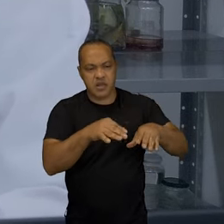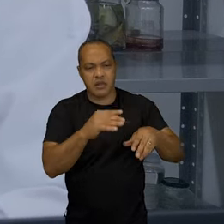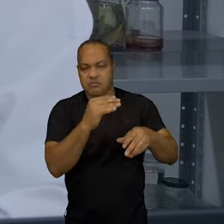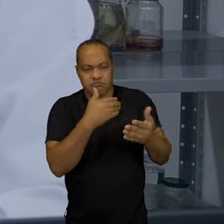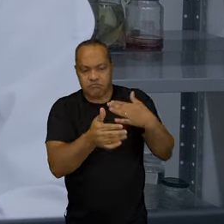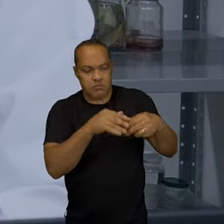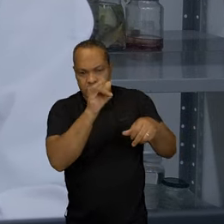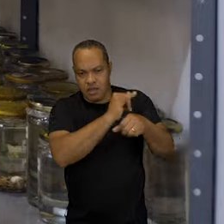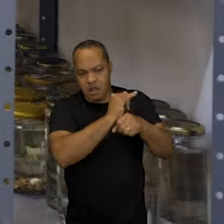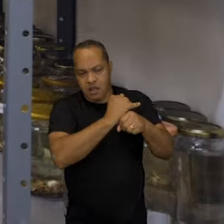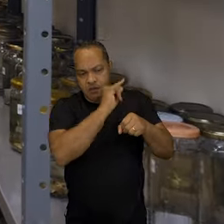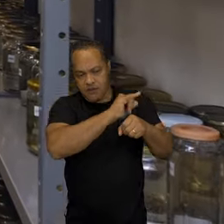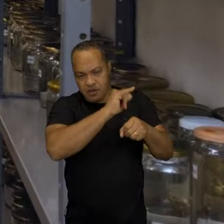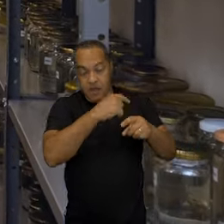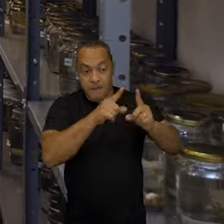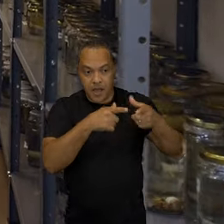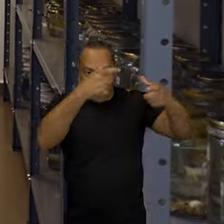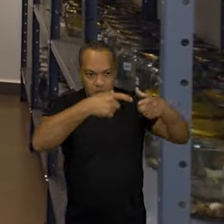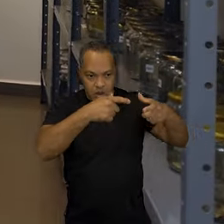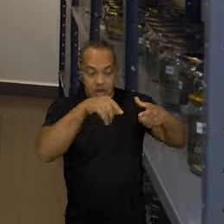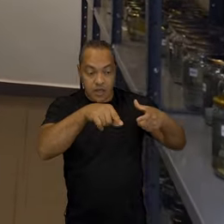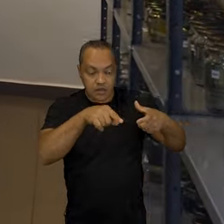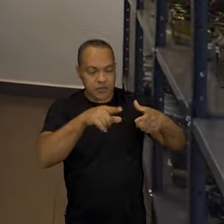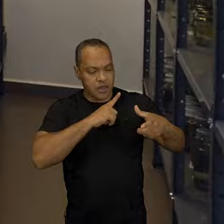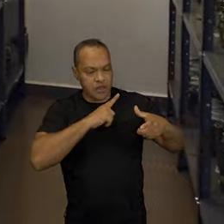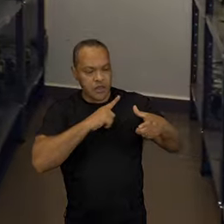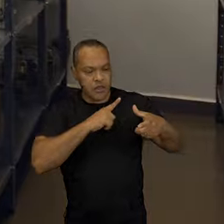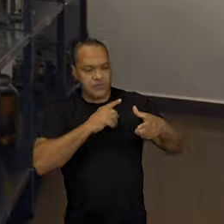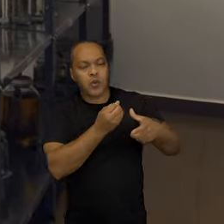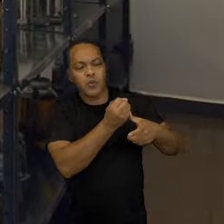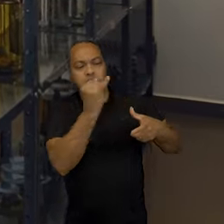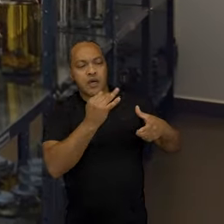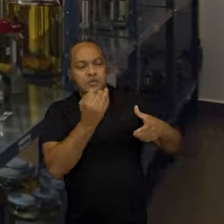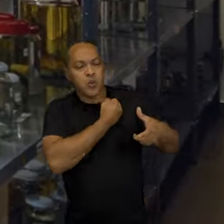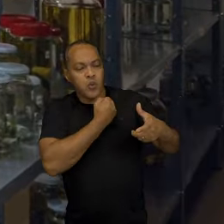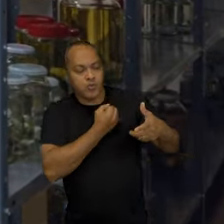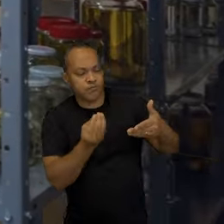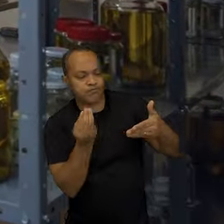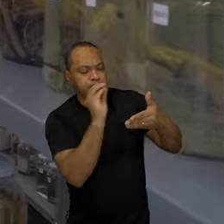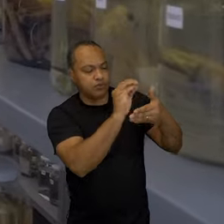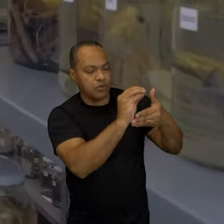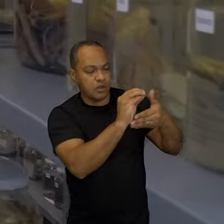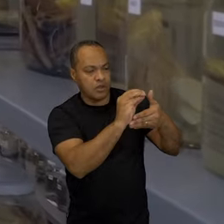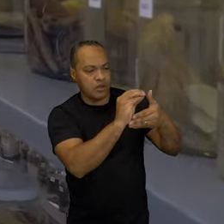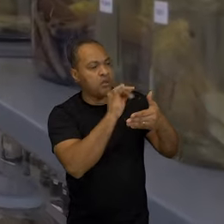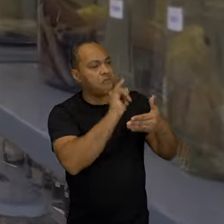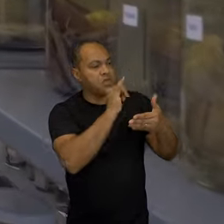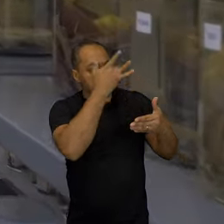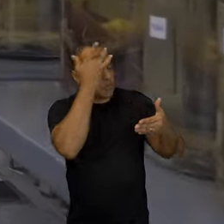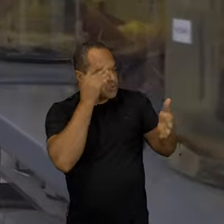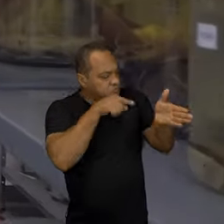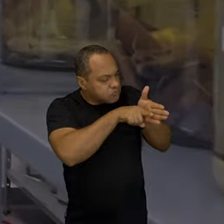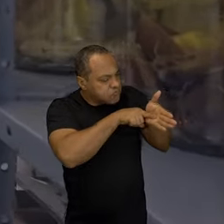tempo indeterminado. Esses organismos, eles vão receber um número, um voucher. Esses peixes, eles ficam disponíveis para a